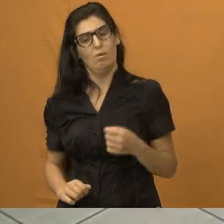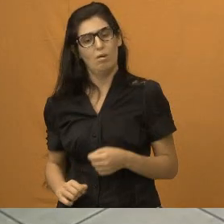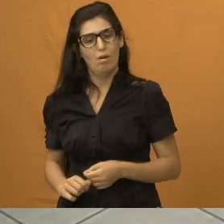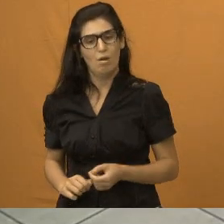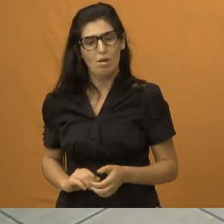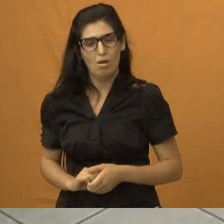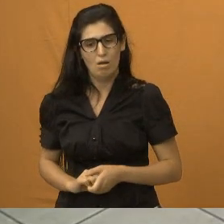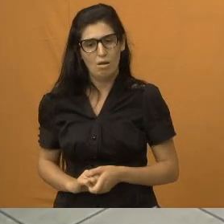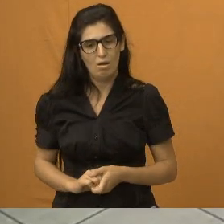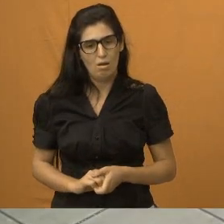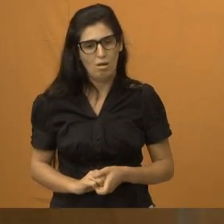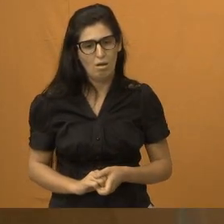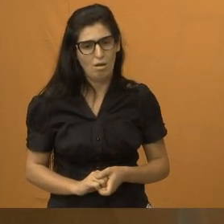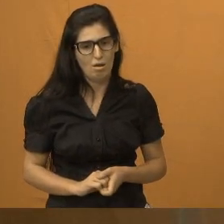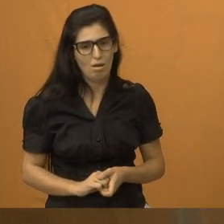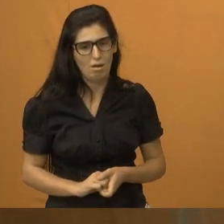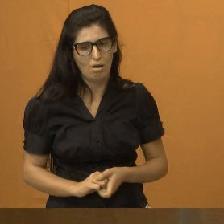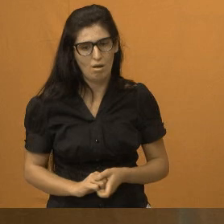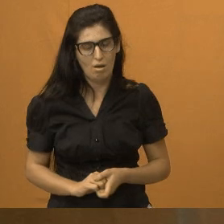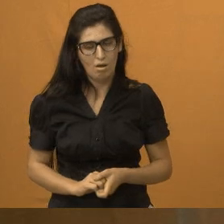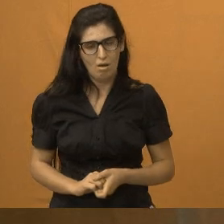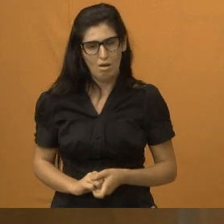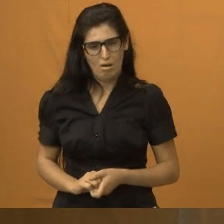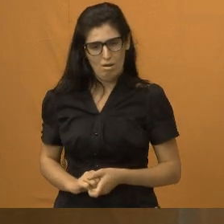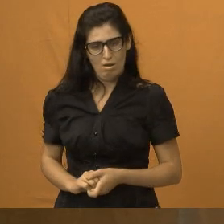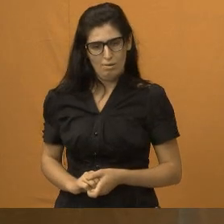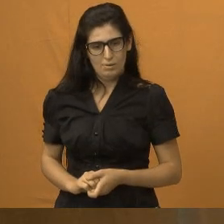Ah, tá. Então, como falou o controlador interno...